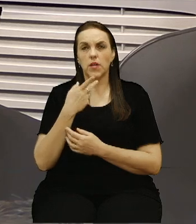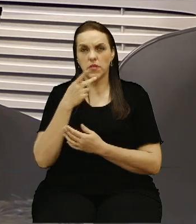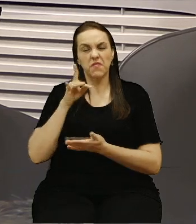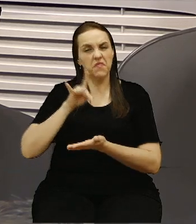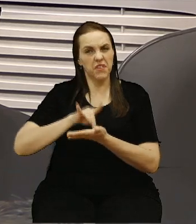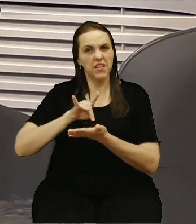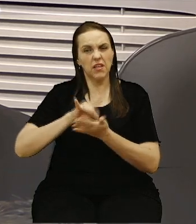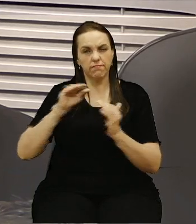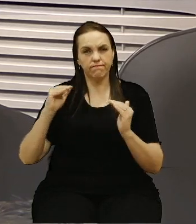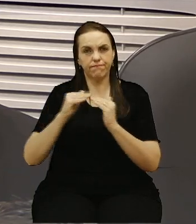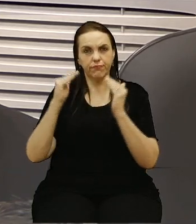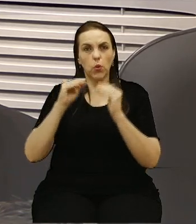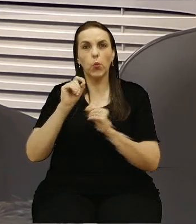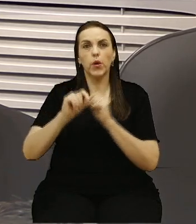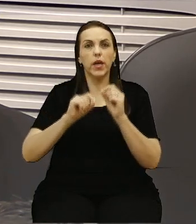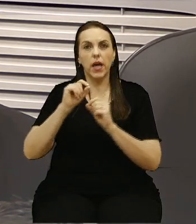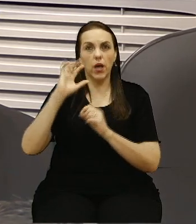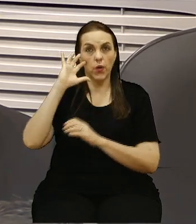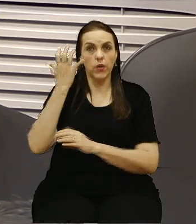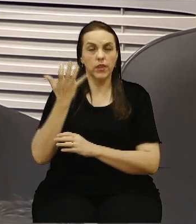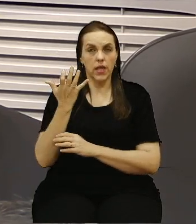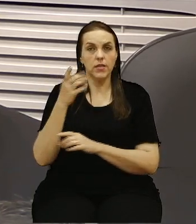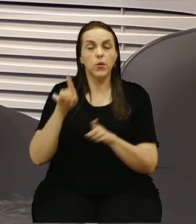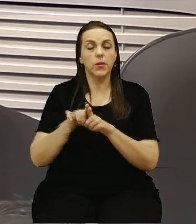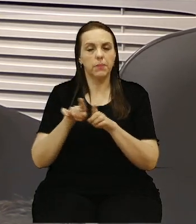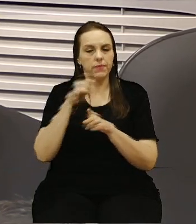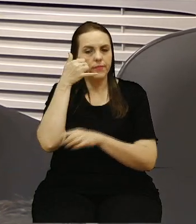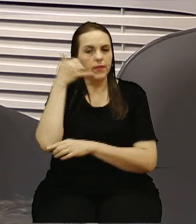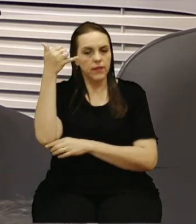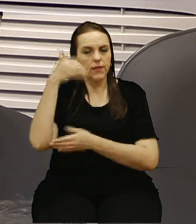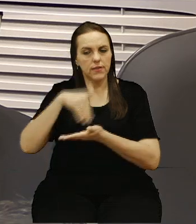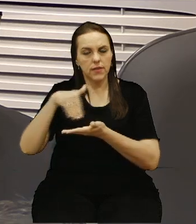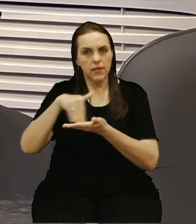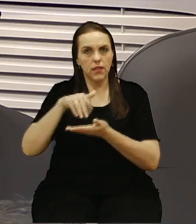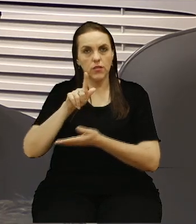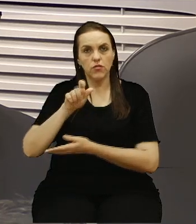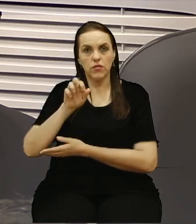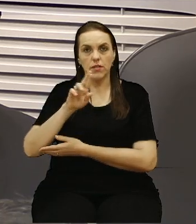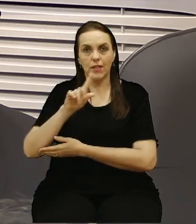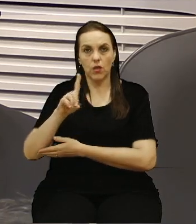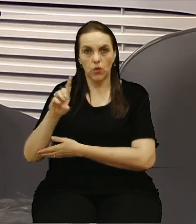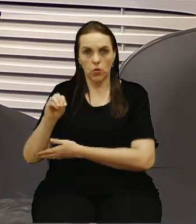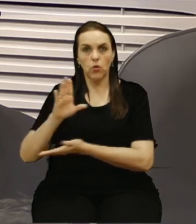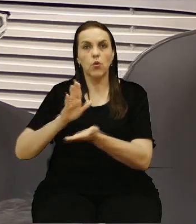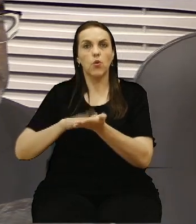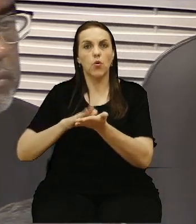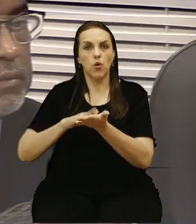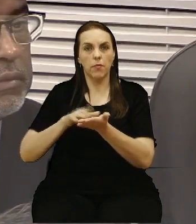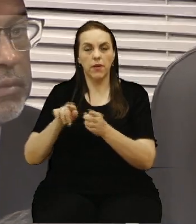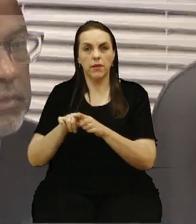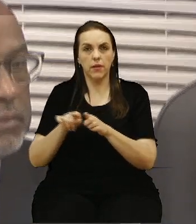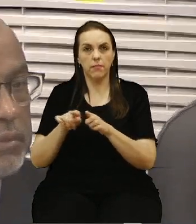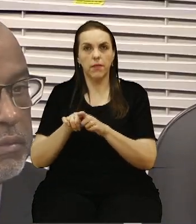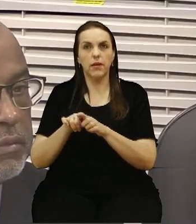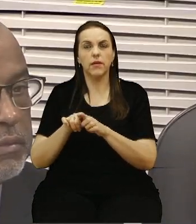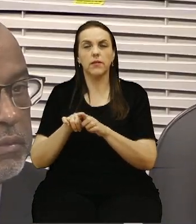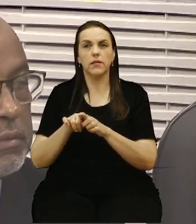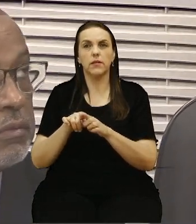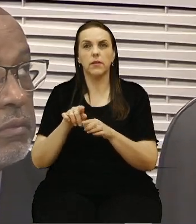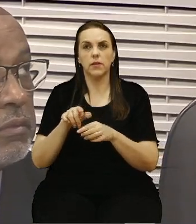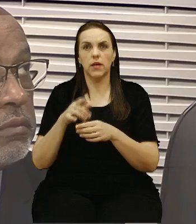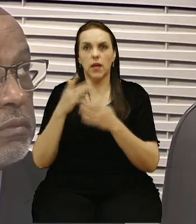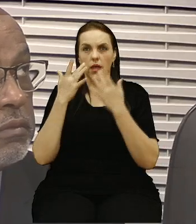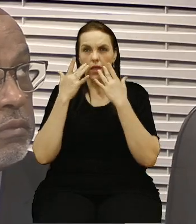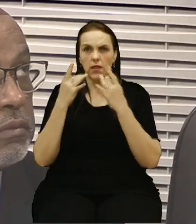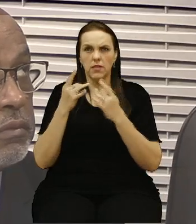que acontece? Até inclusive eu liguei para o secretário Geraldo, cobrei também a da atenção básica, que agora me